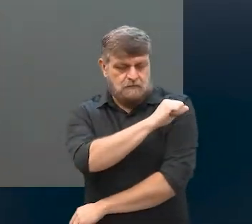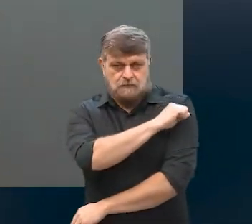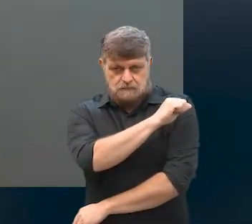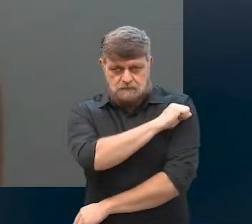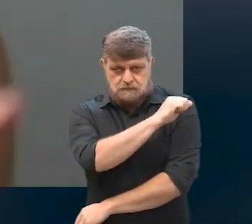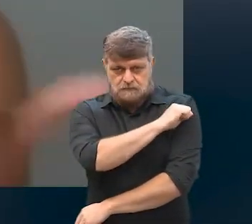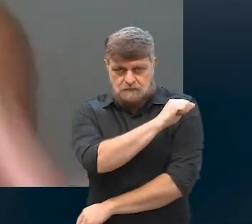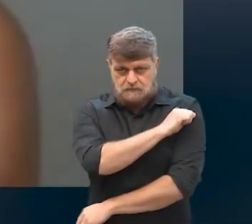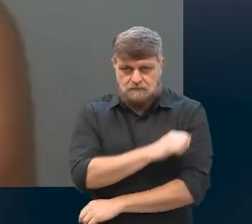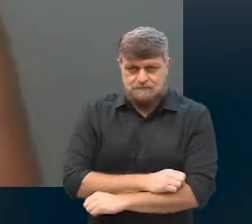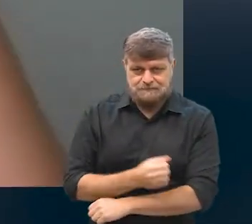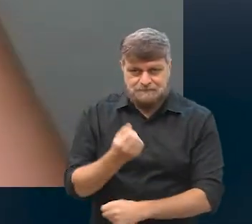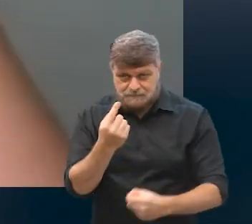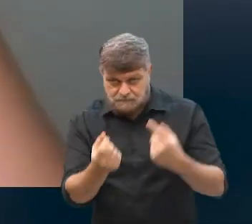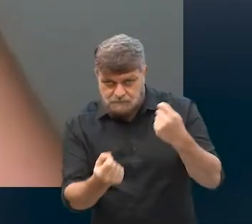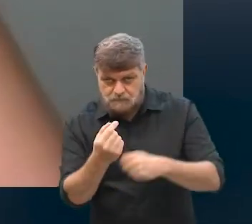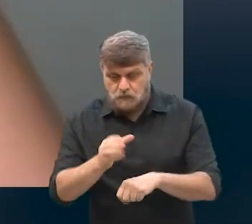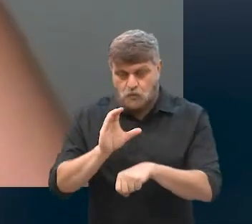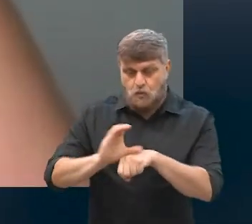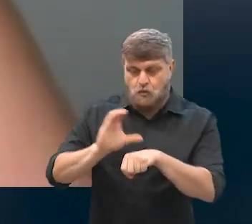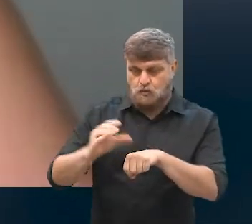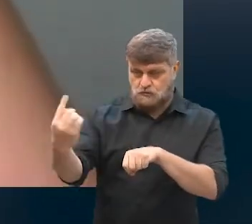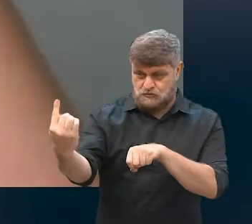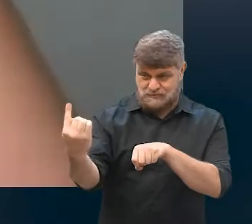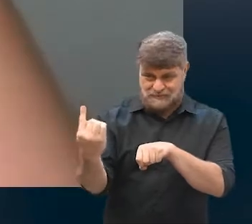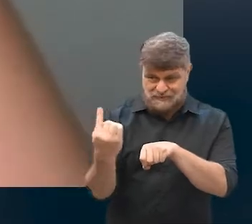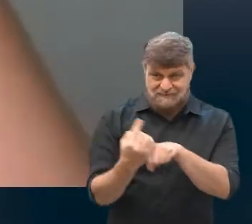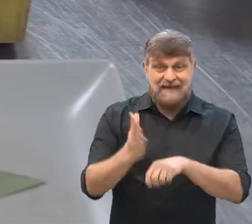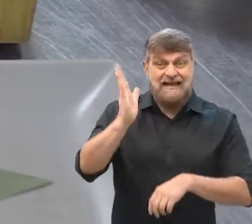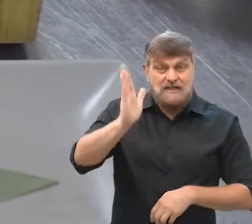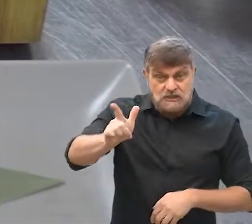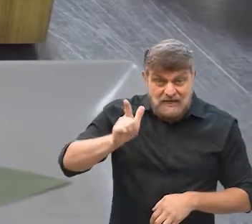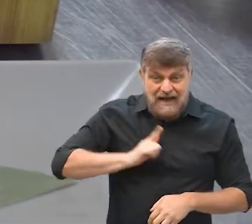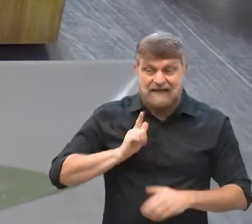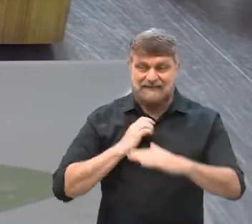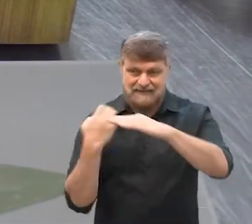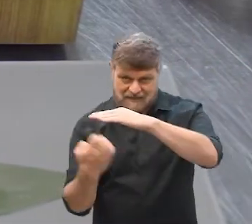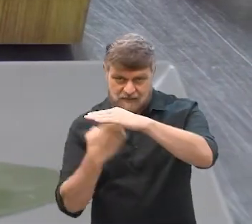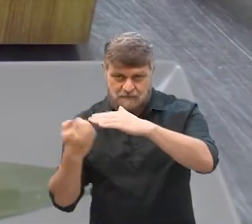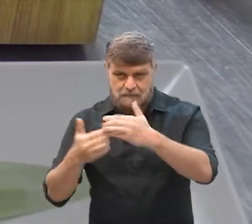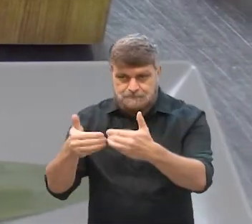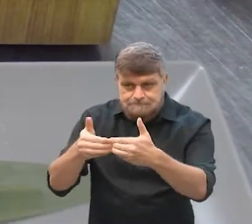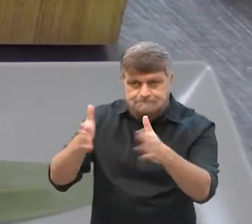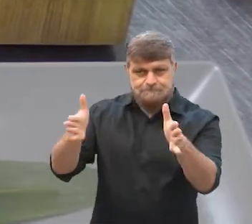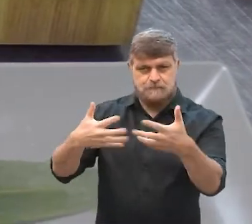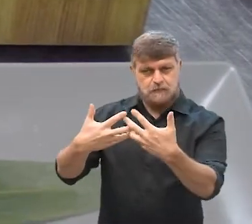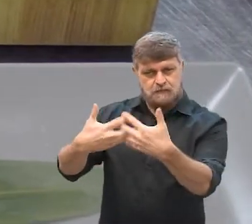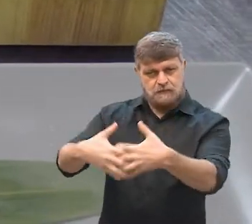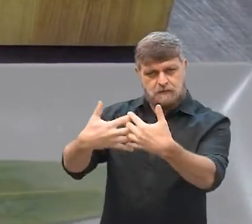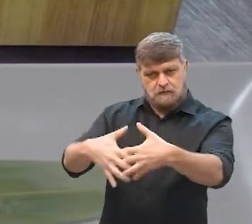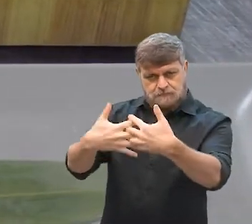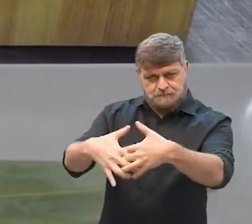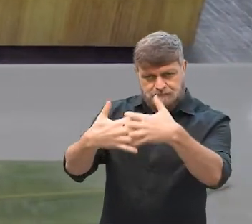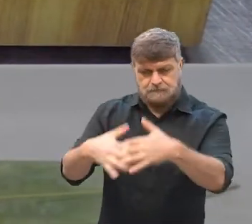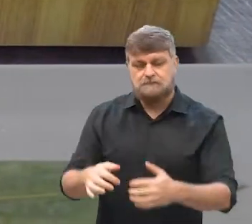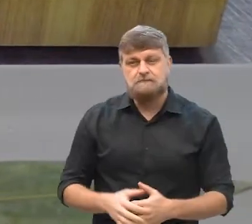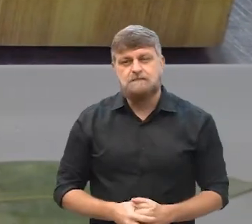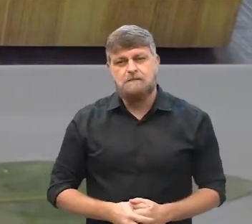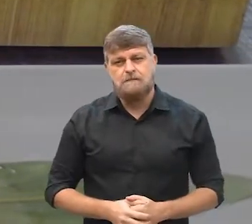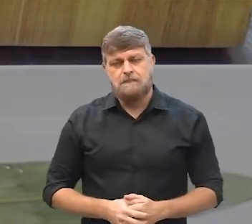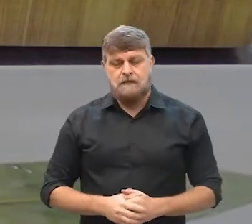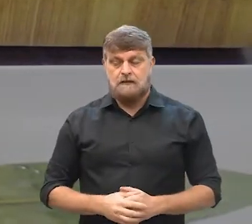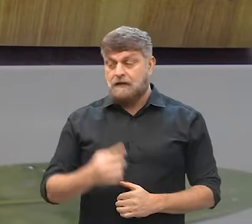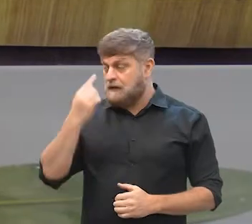Muitos chegam para fazer o curso já tendo um negócio aberto, e aí eu acho que vem muito